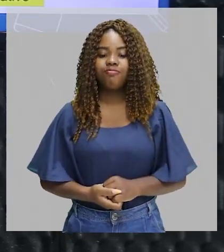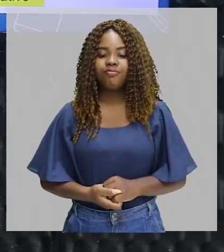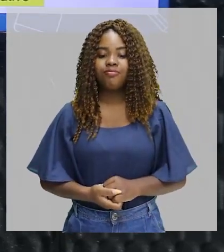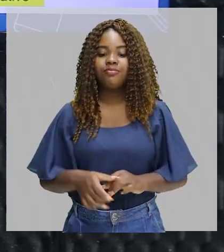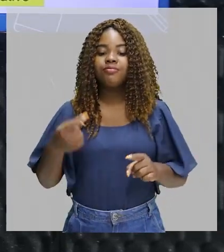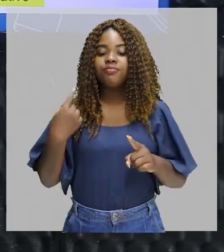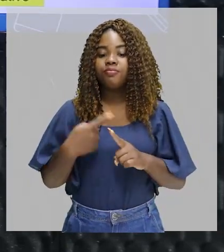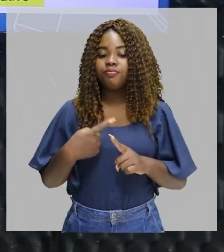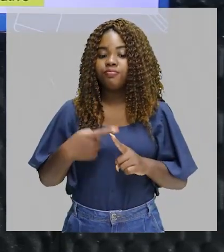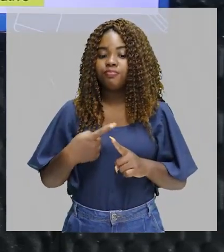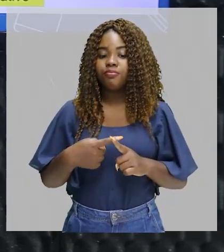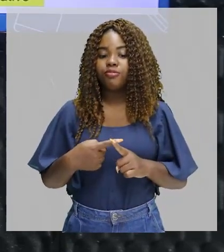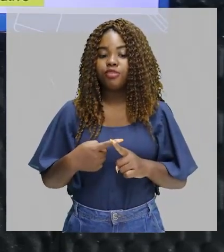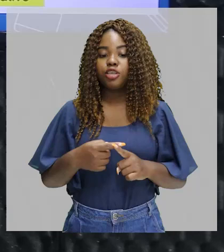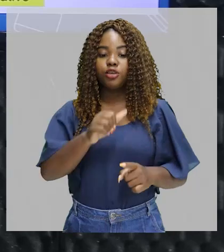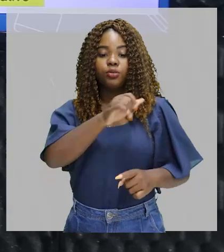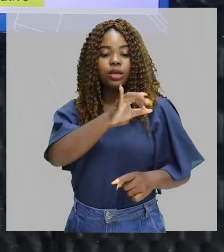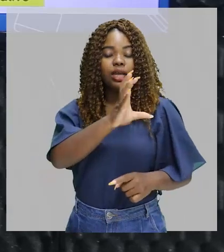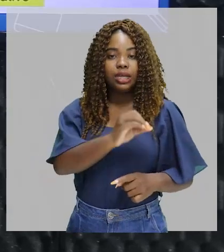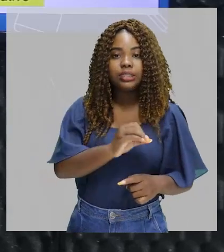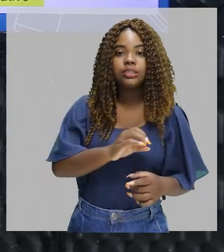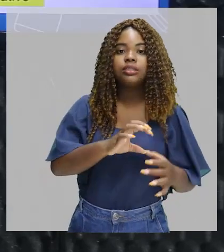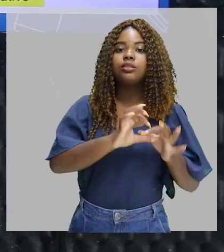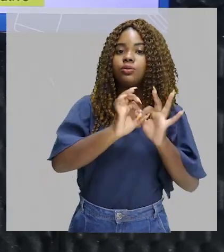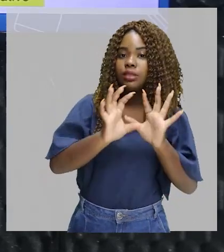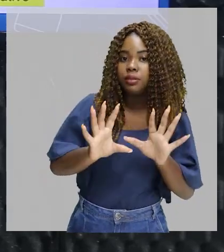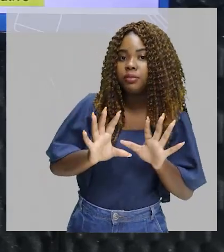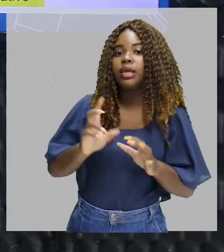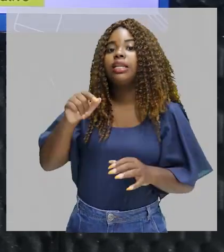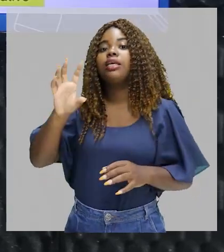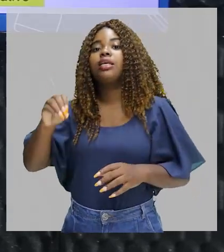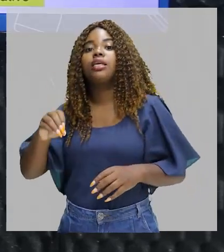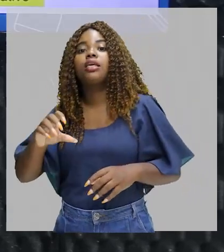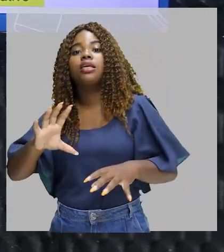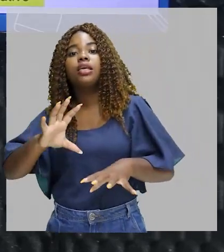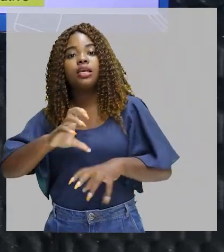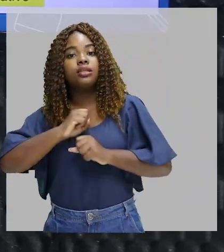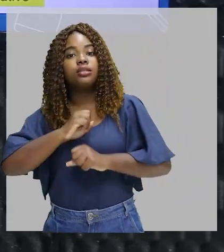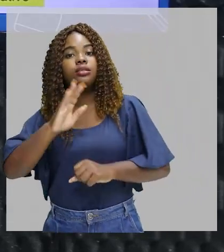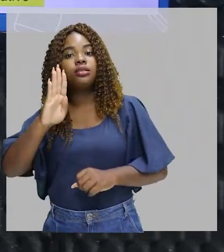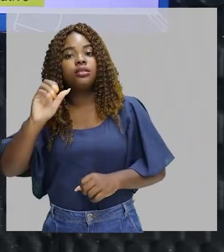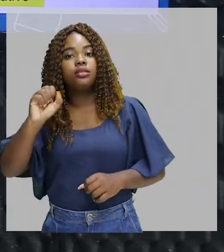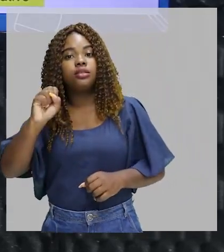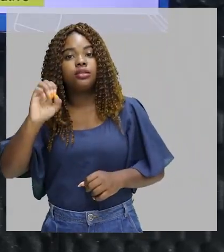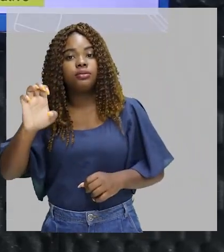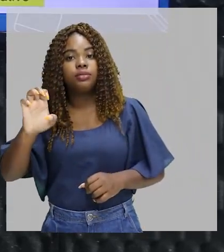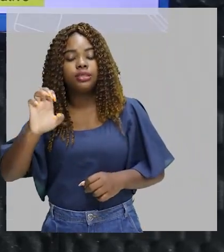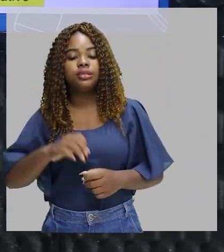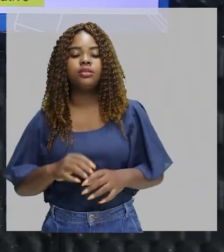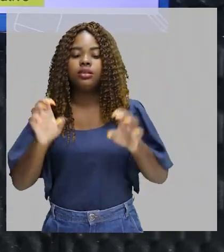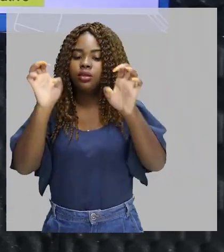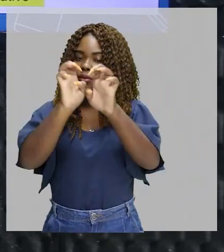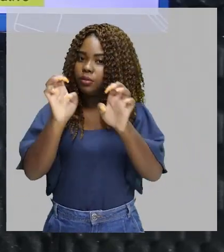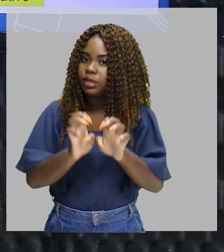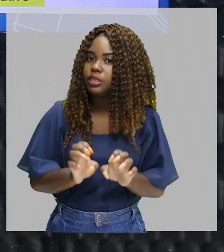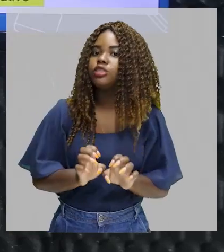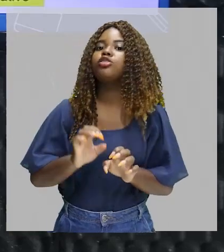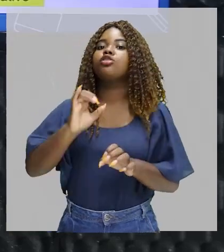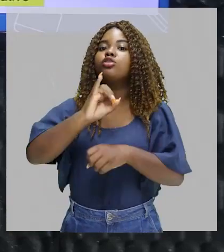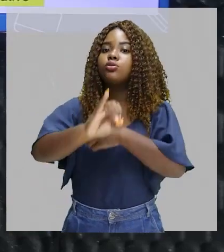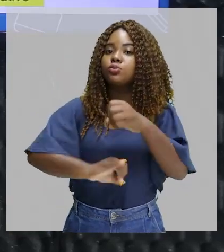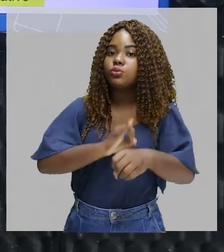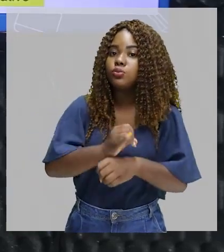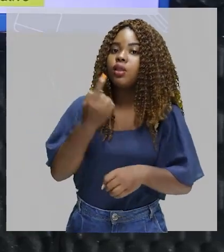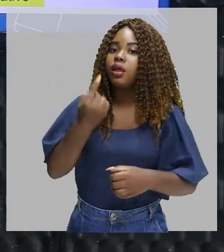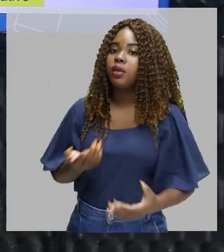quem cede é ácido e quem recebe é base. Gerando uma estrutura iônica, certo?